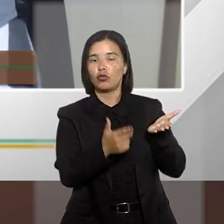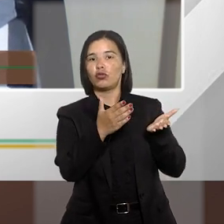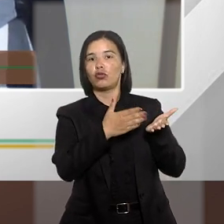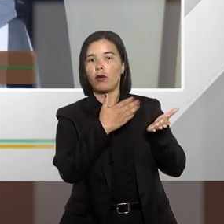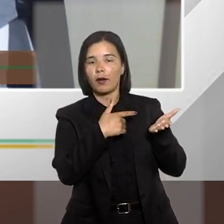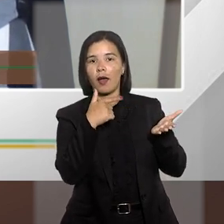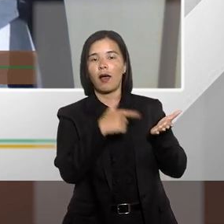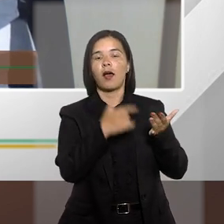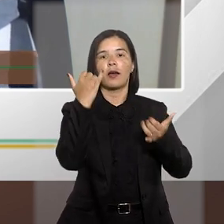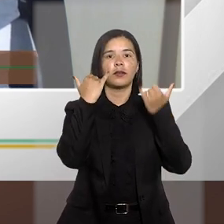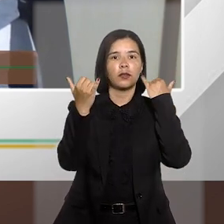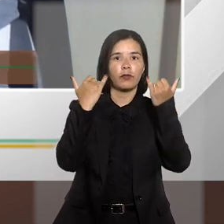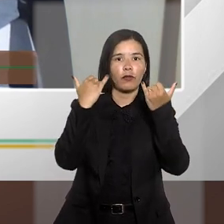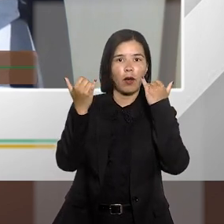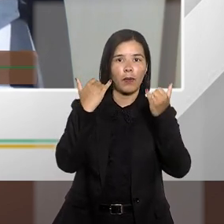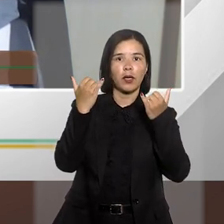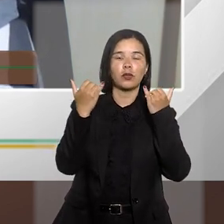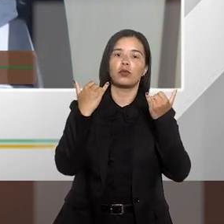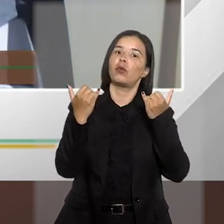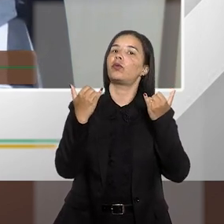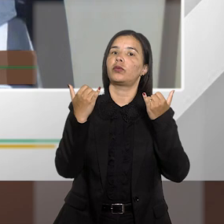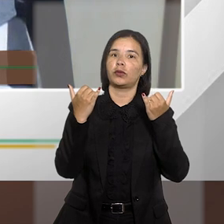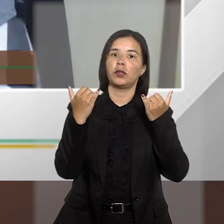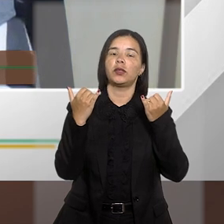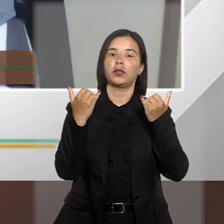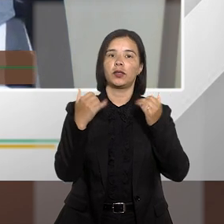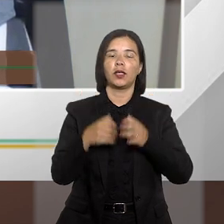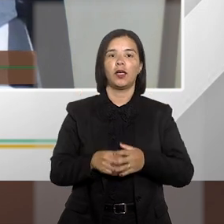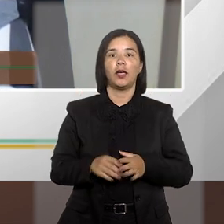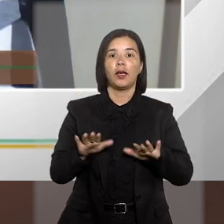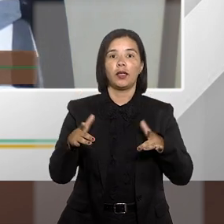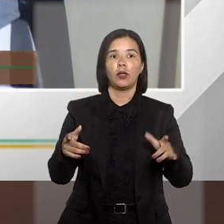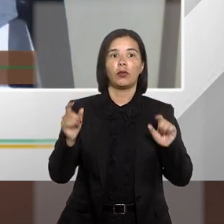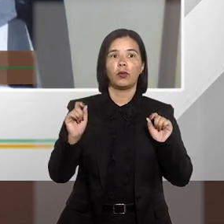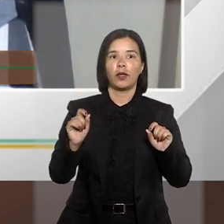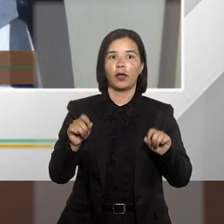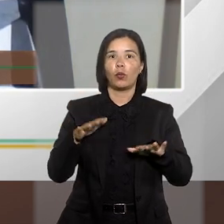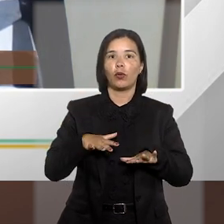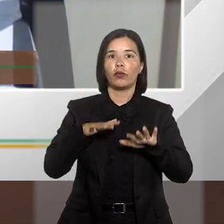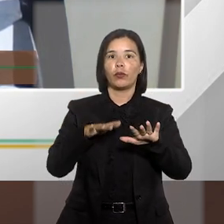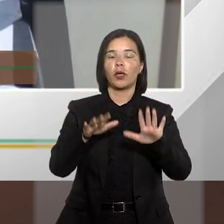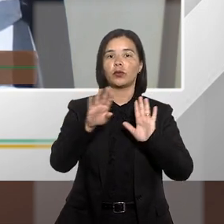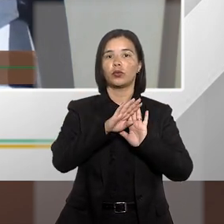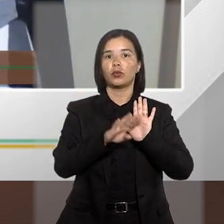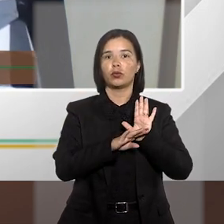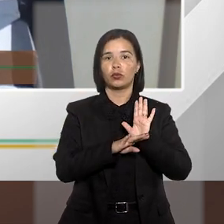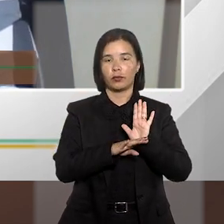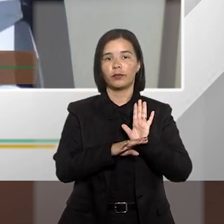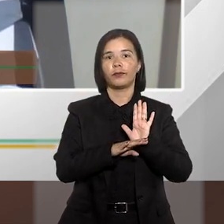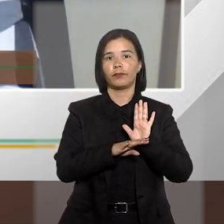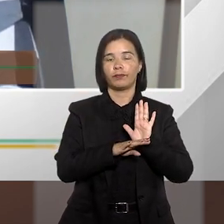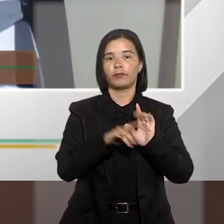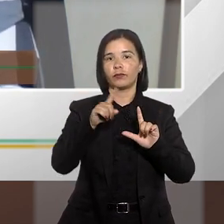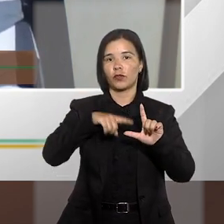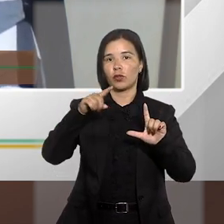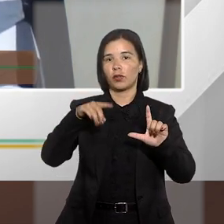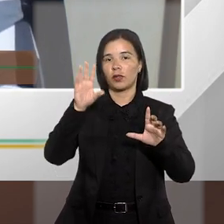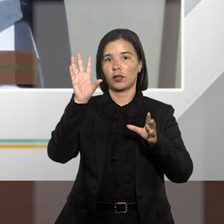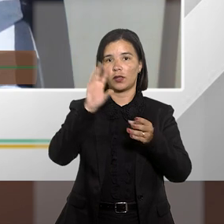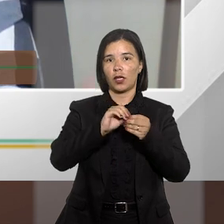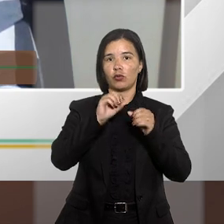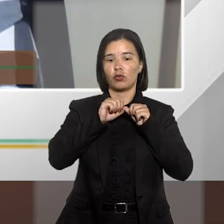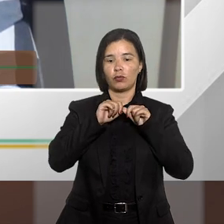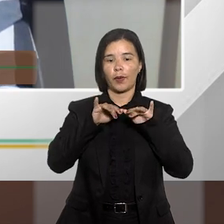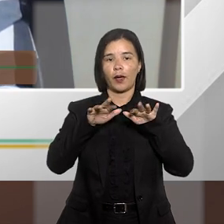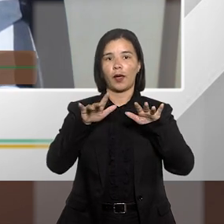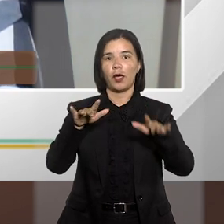são informações que chegam às ONGs, que acaba que o movimento formula, né, os dados que vão sendo